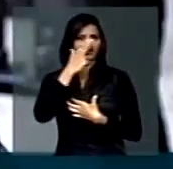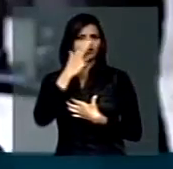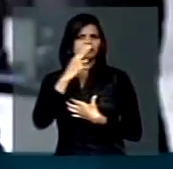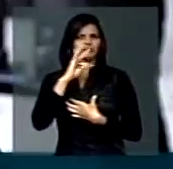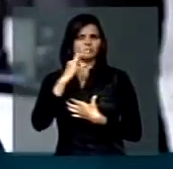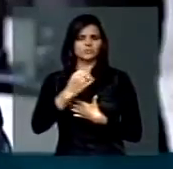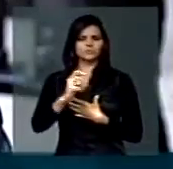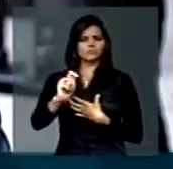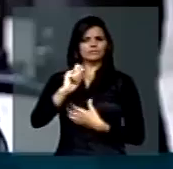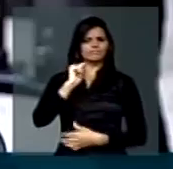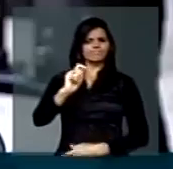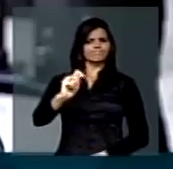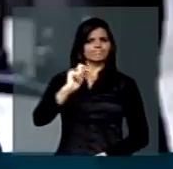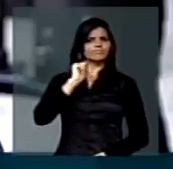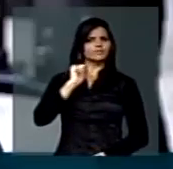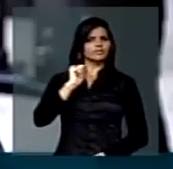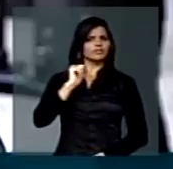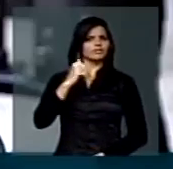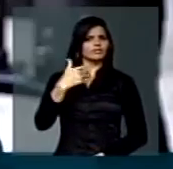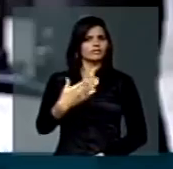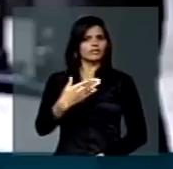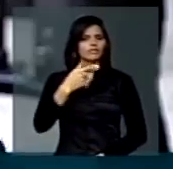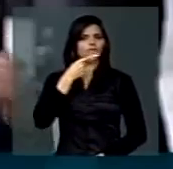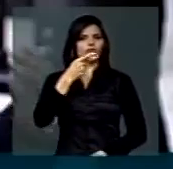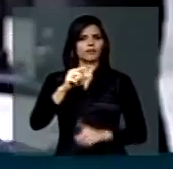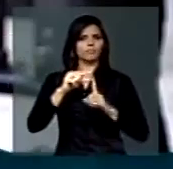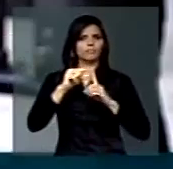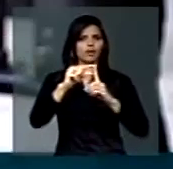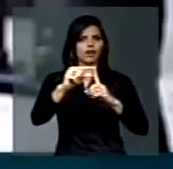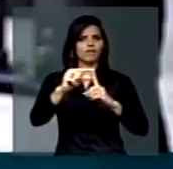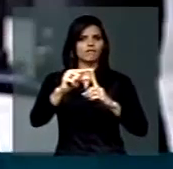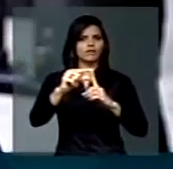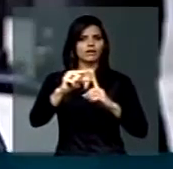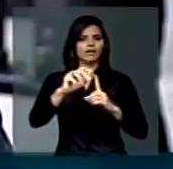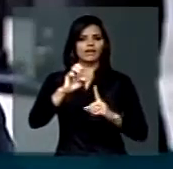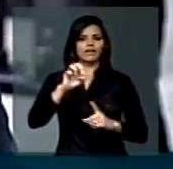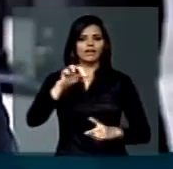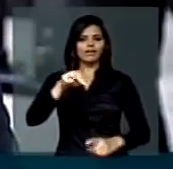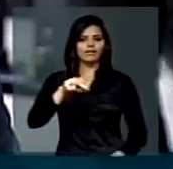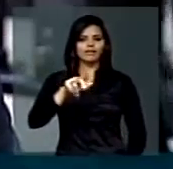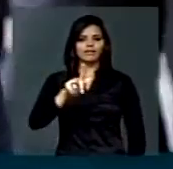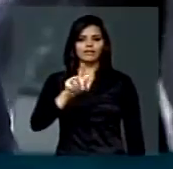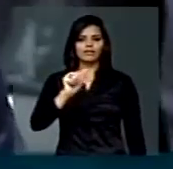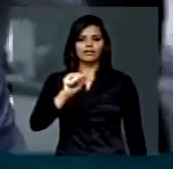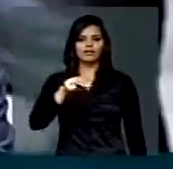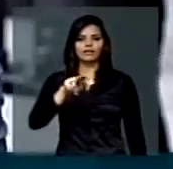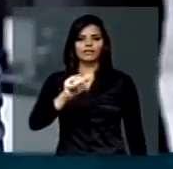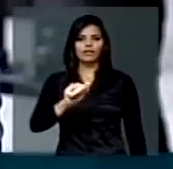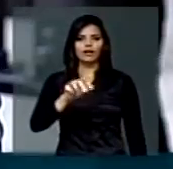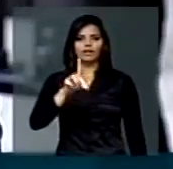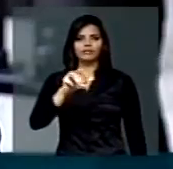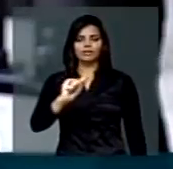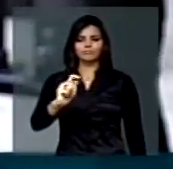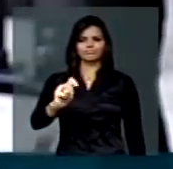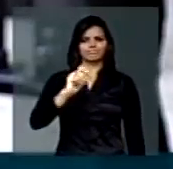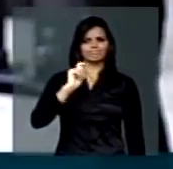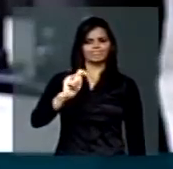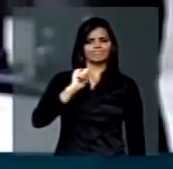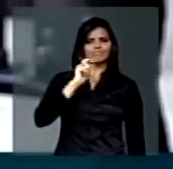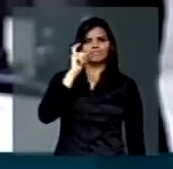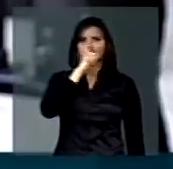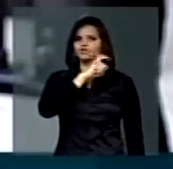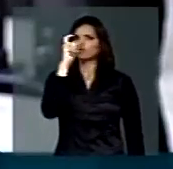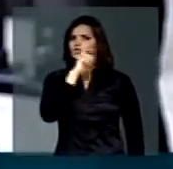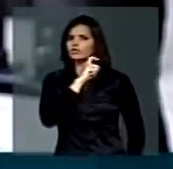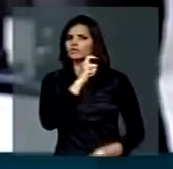completamente enganada. Ela repete essa palavra: eu fui enganada, porque mentiram a ela, mentiram aos